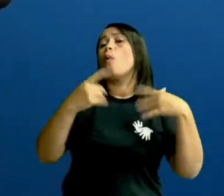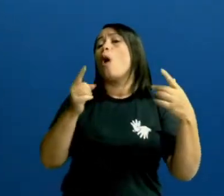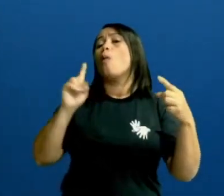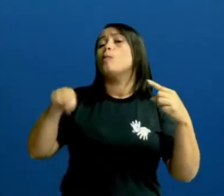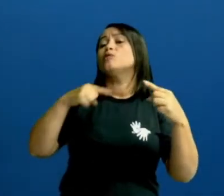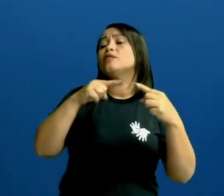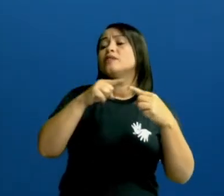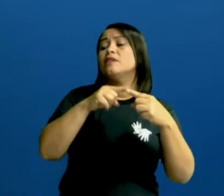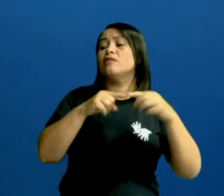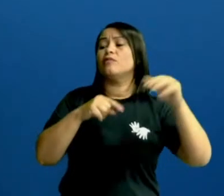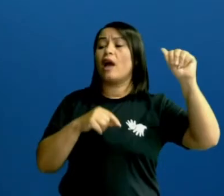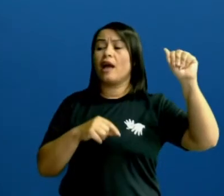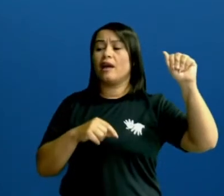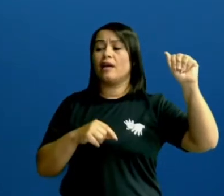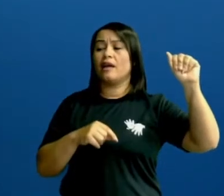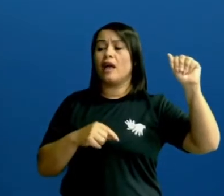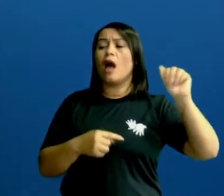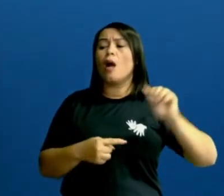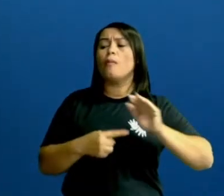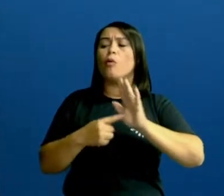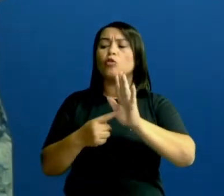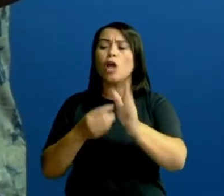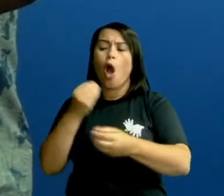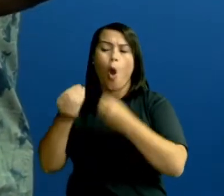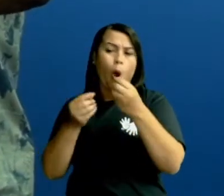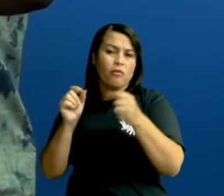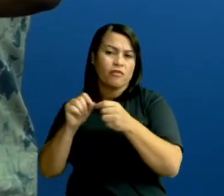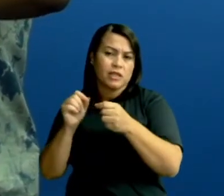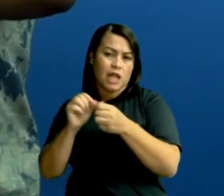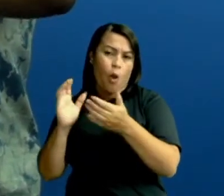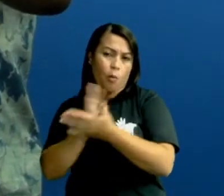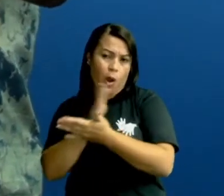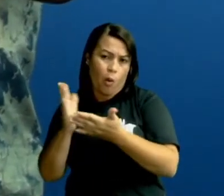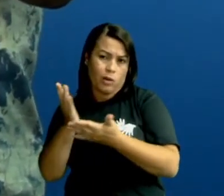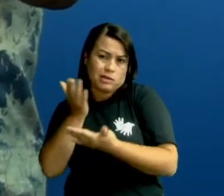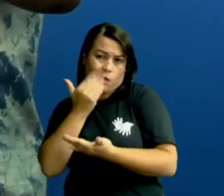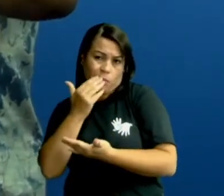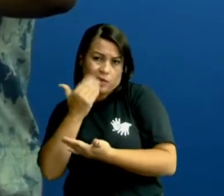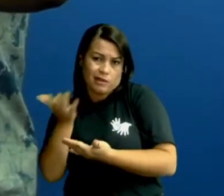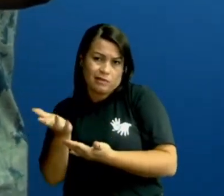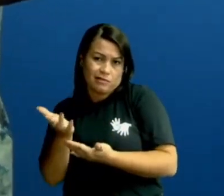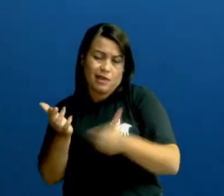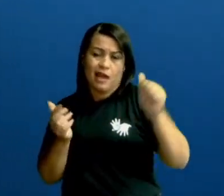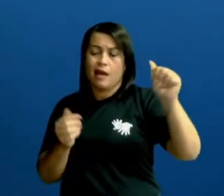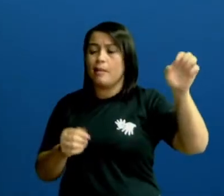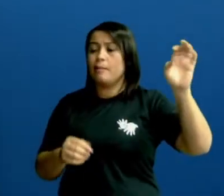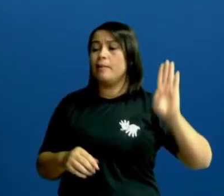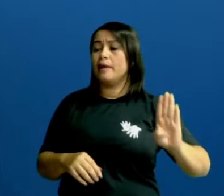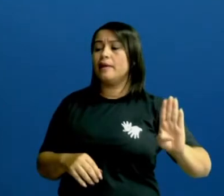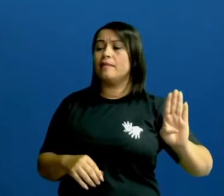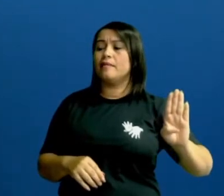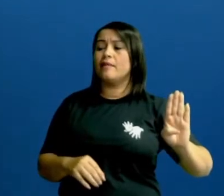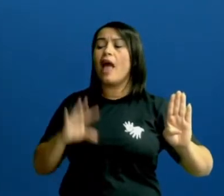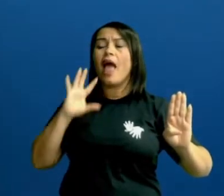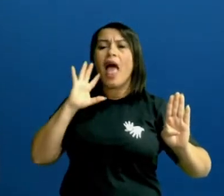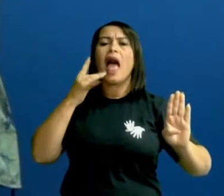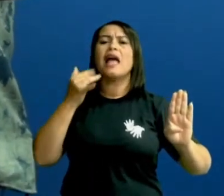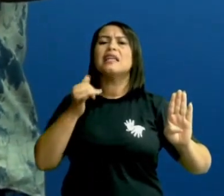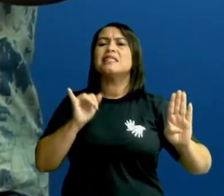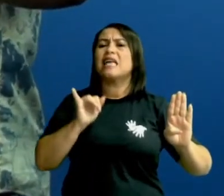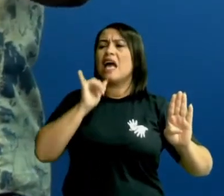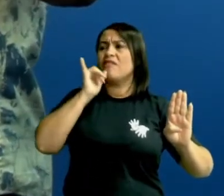objetivo dele? Letra A, instruir como fazer algo, um alimento? Não. Letra B, realizar